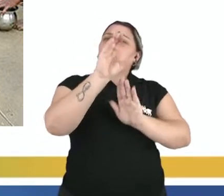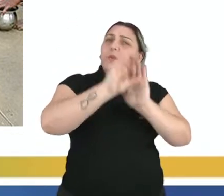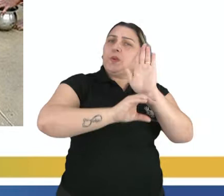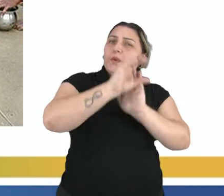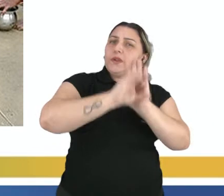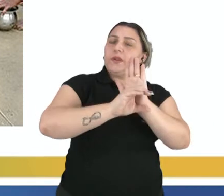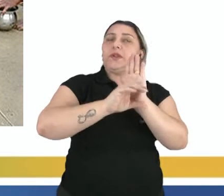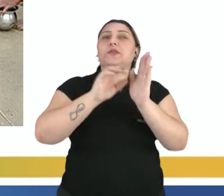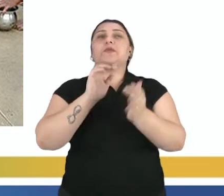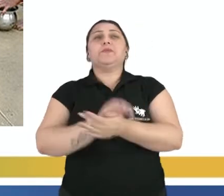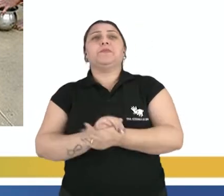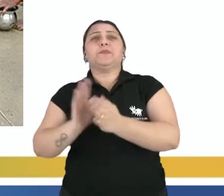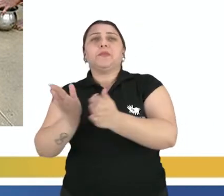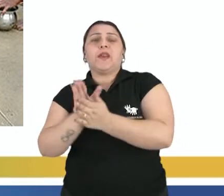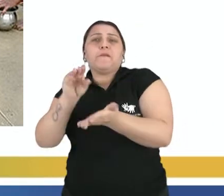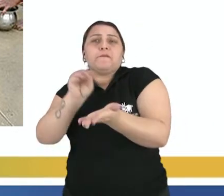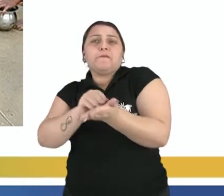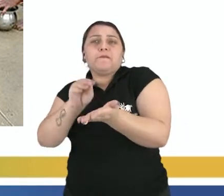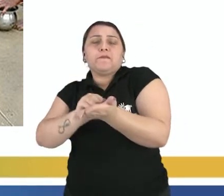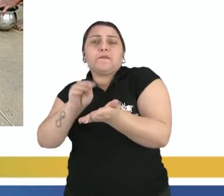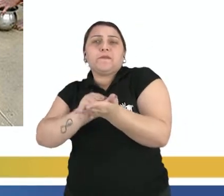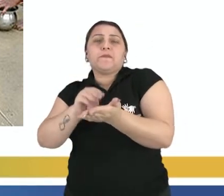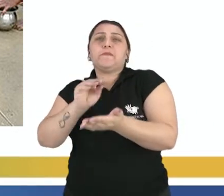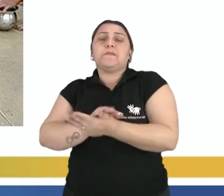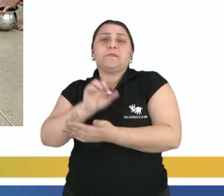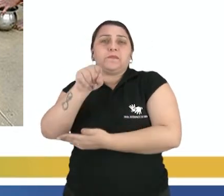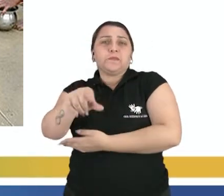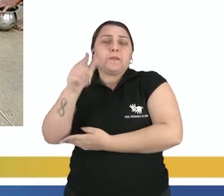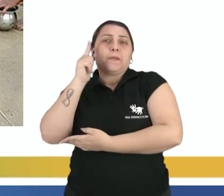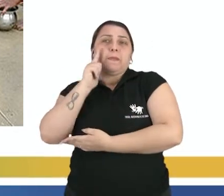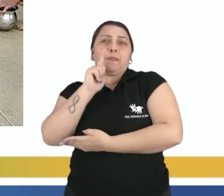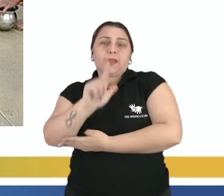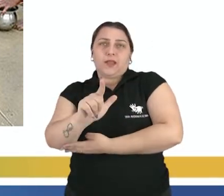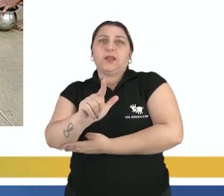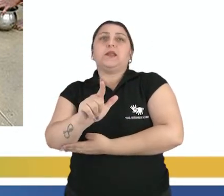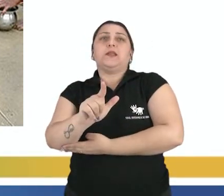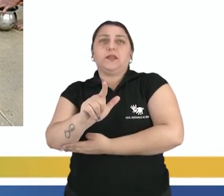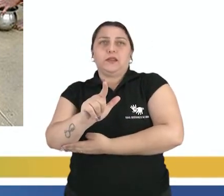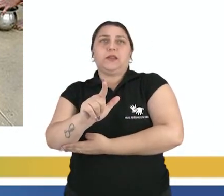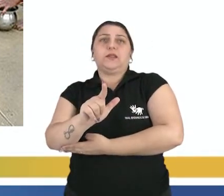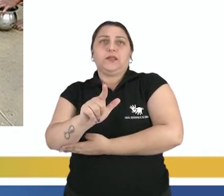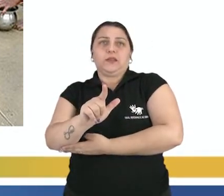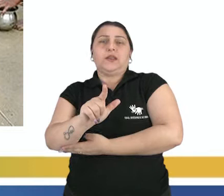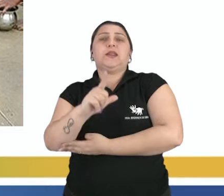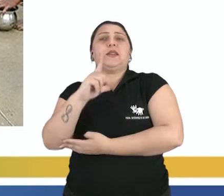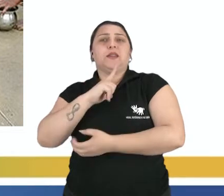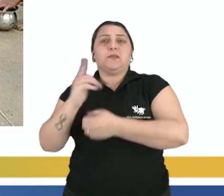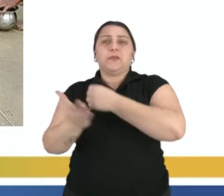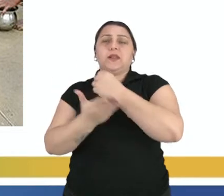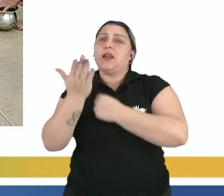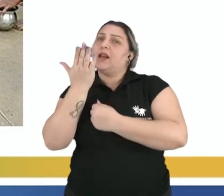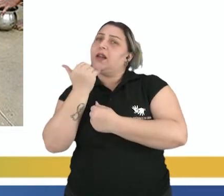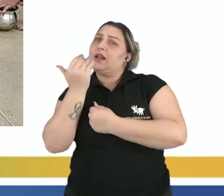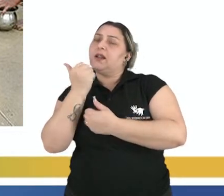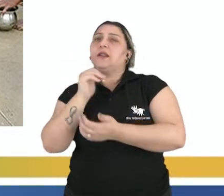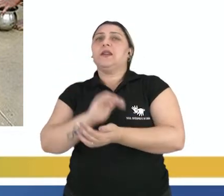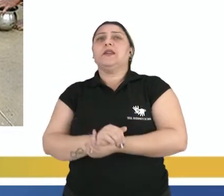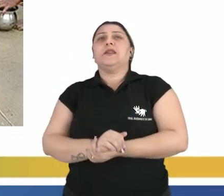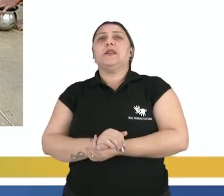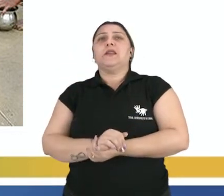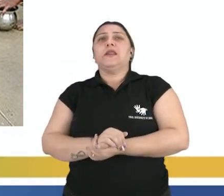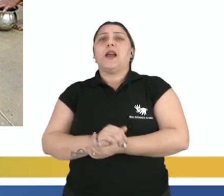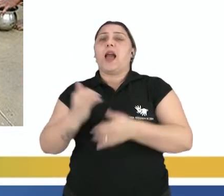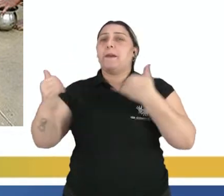pobreza. A pobreza é a ausência, né, de você conseguir suprir as suas necessidades básicas, como alimentação,